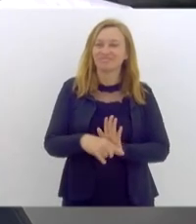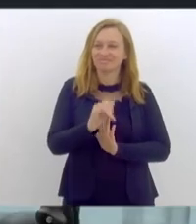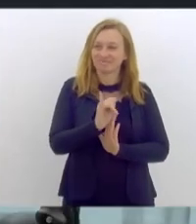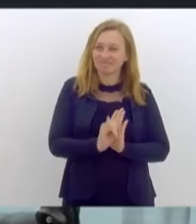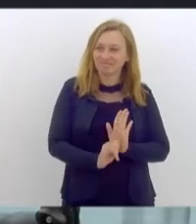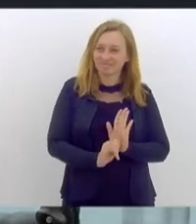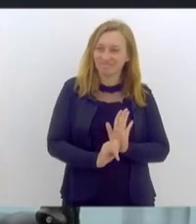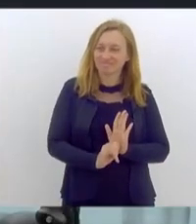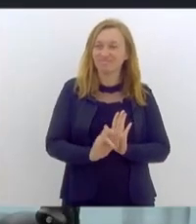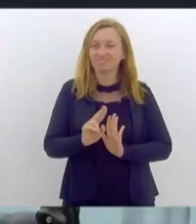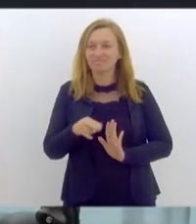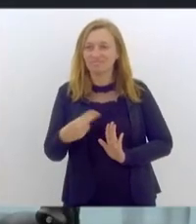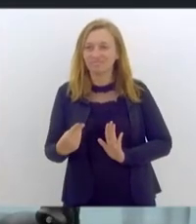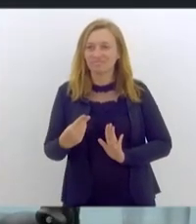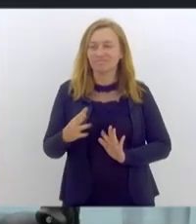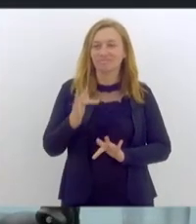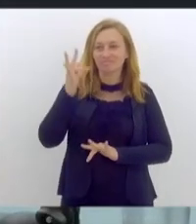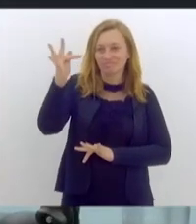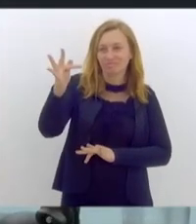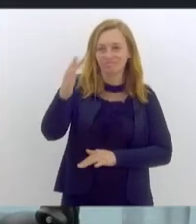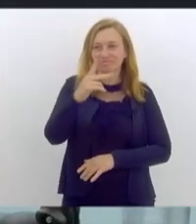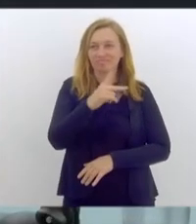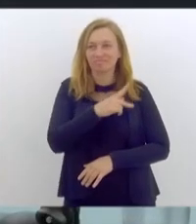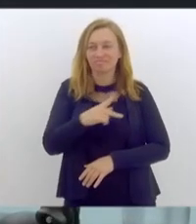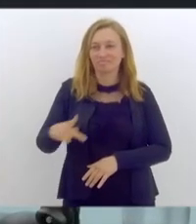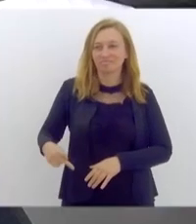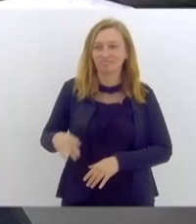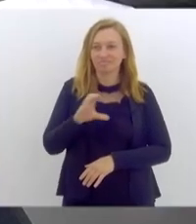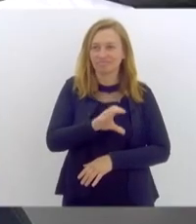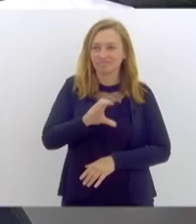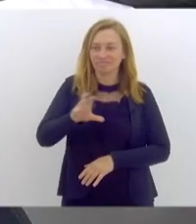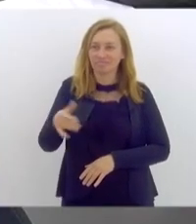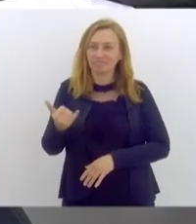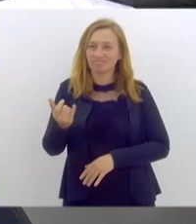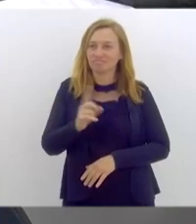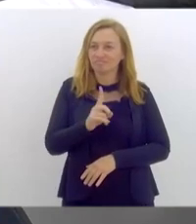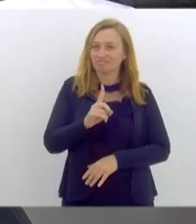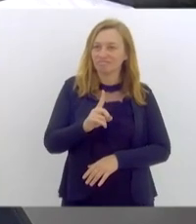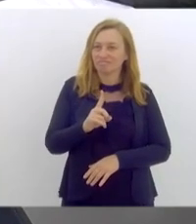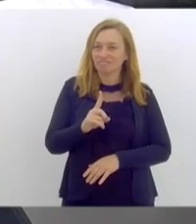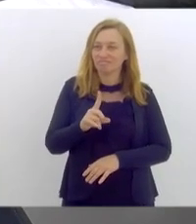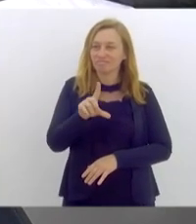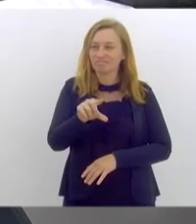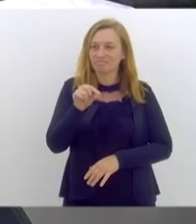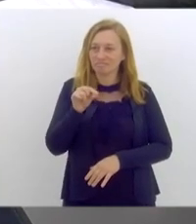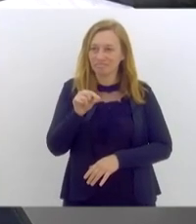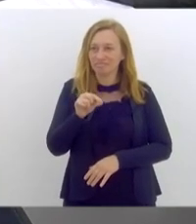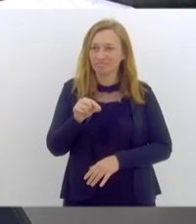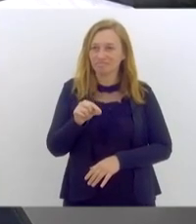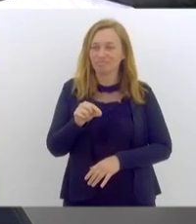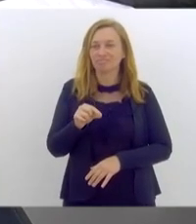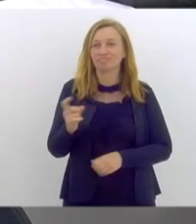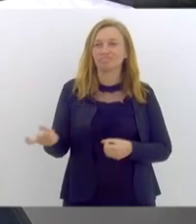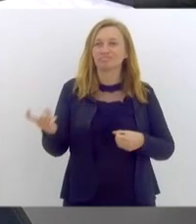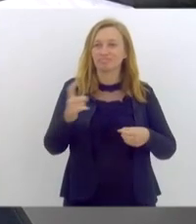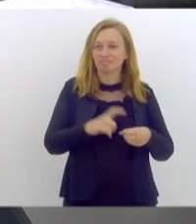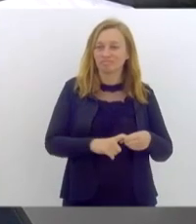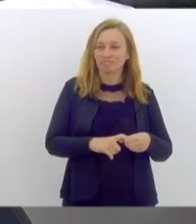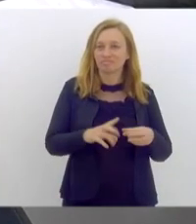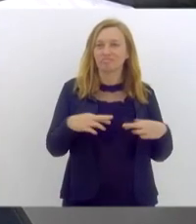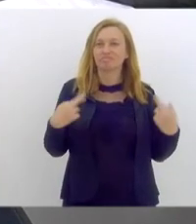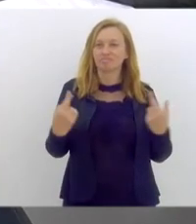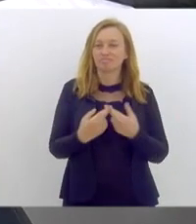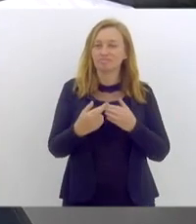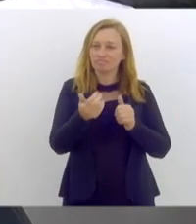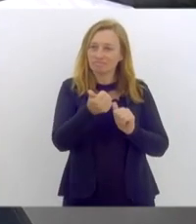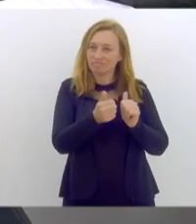ou então o futuro presidente da ccj que ainda não foi definido quando a ccj voltasse reunir